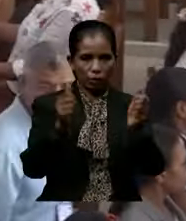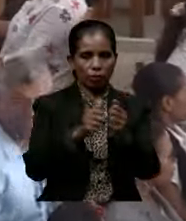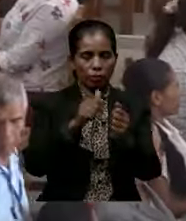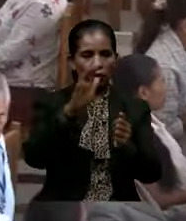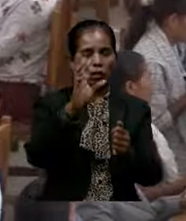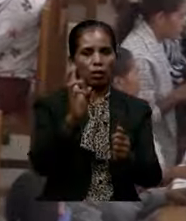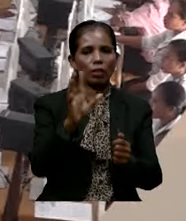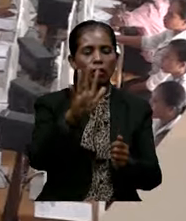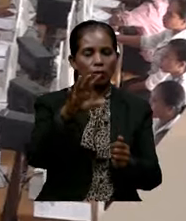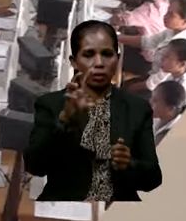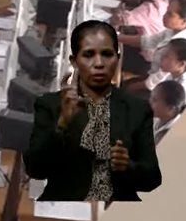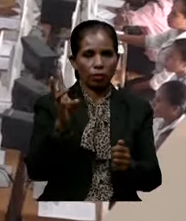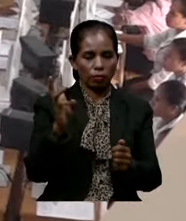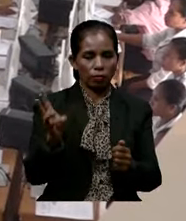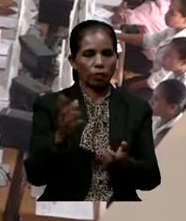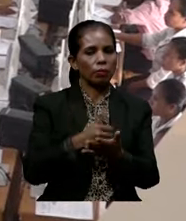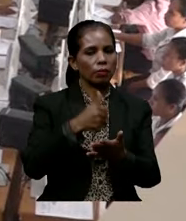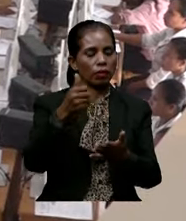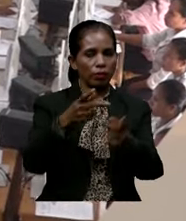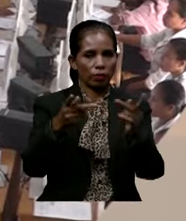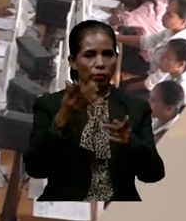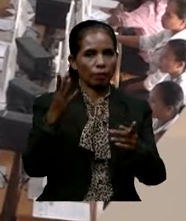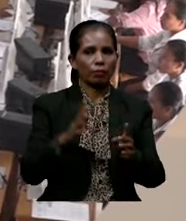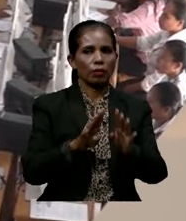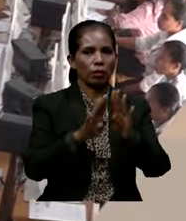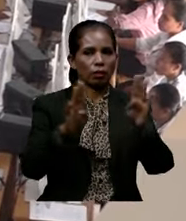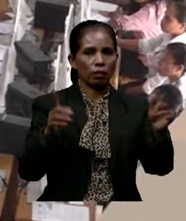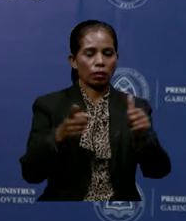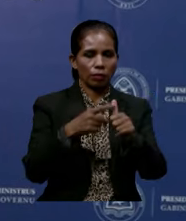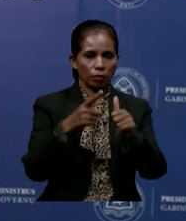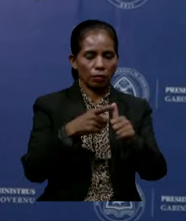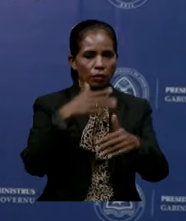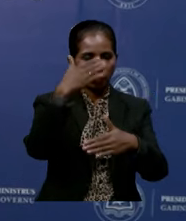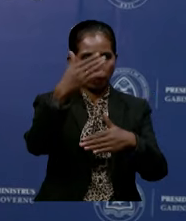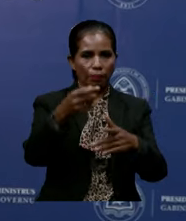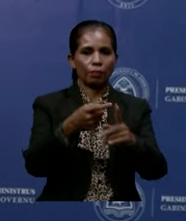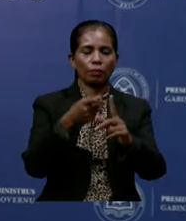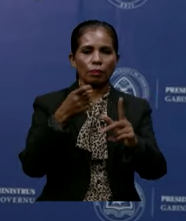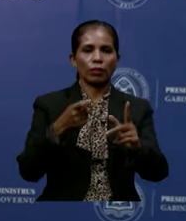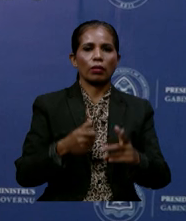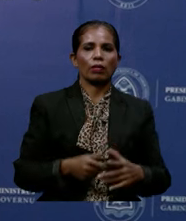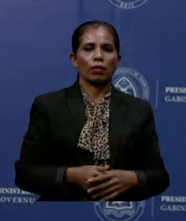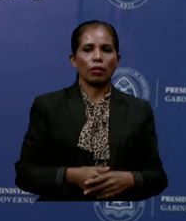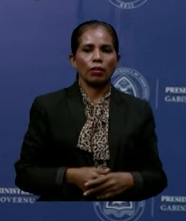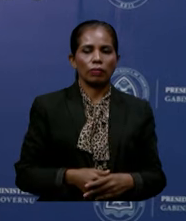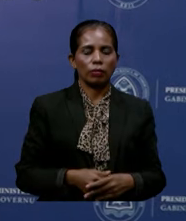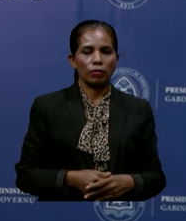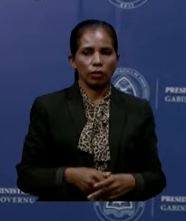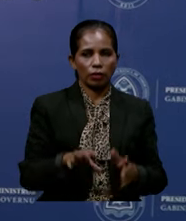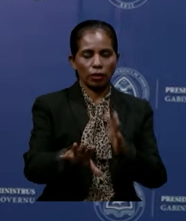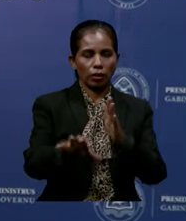resim walu mak pasa ia teste refere. Lo que primera fase liuba osi target atu